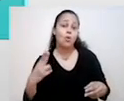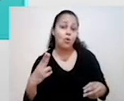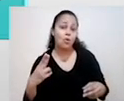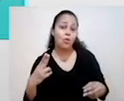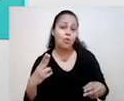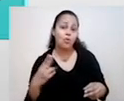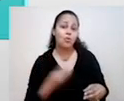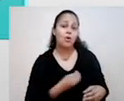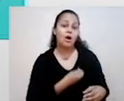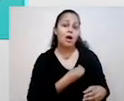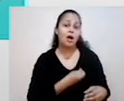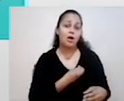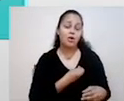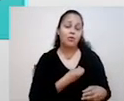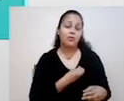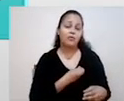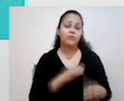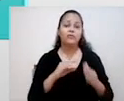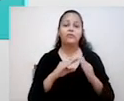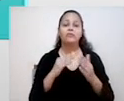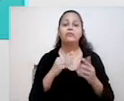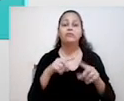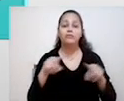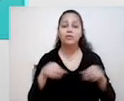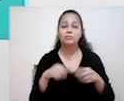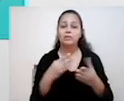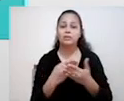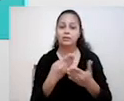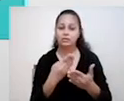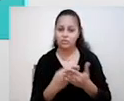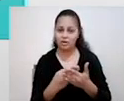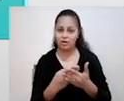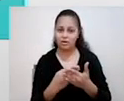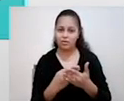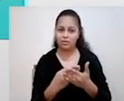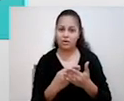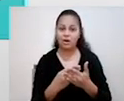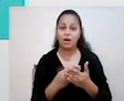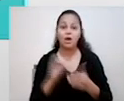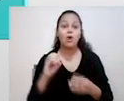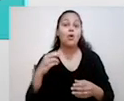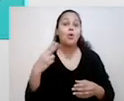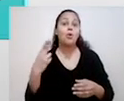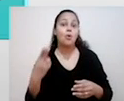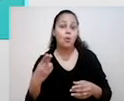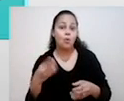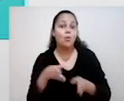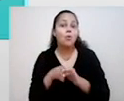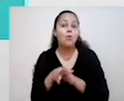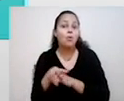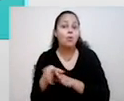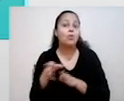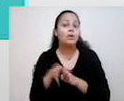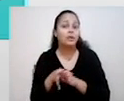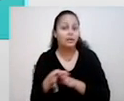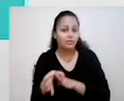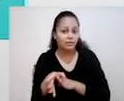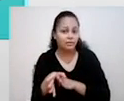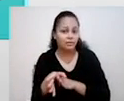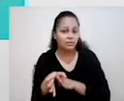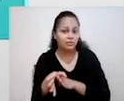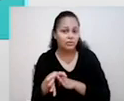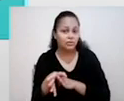suave ainda, como orientações, como orientar da melhor forma de proceder, e caso você não siga essas orientações,